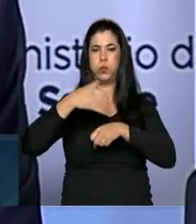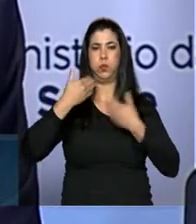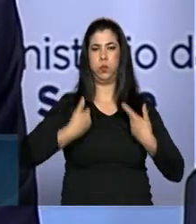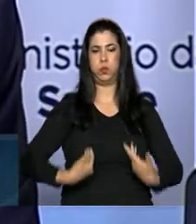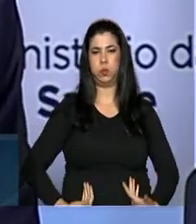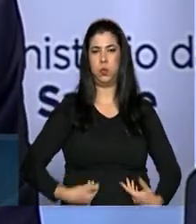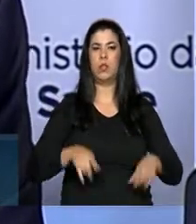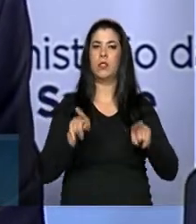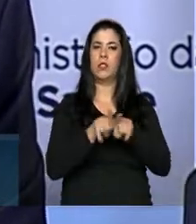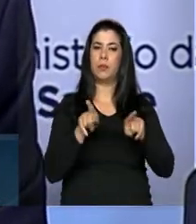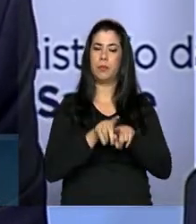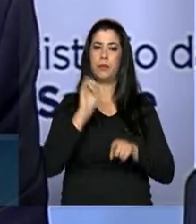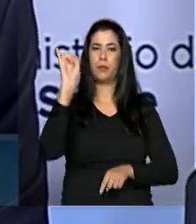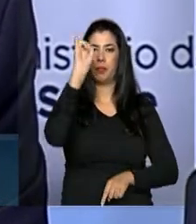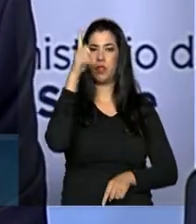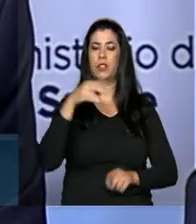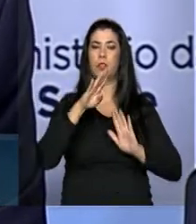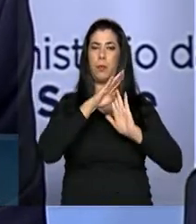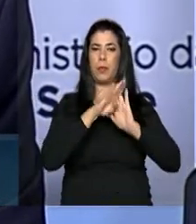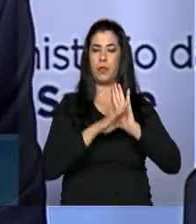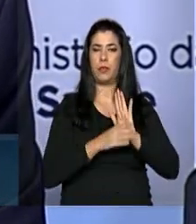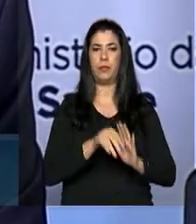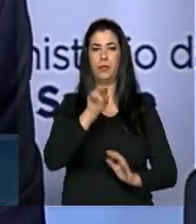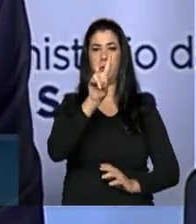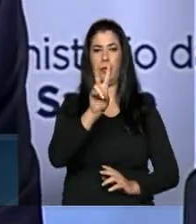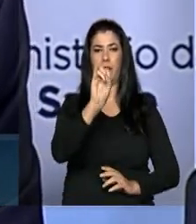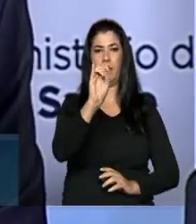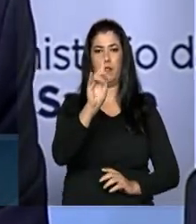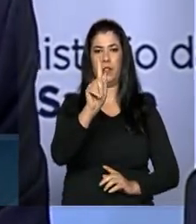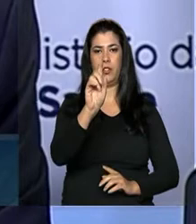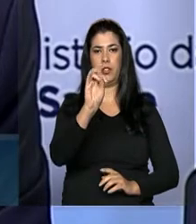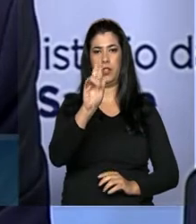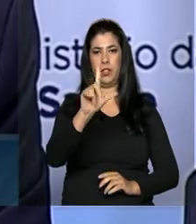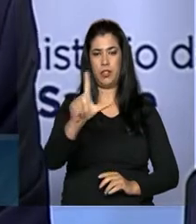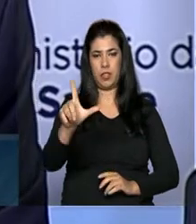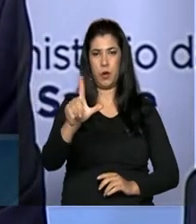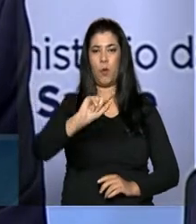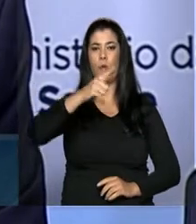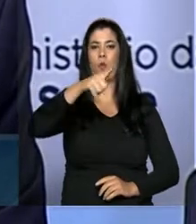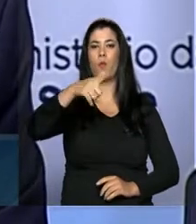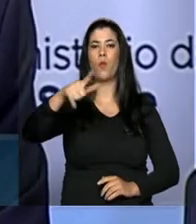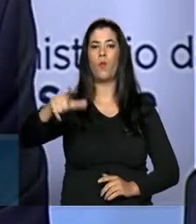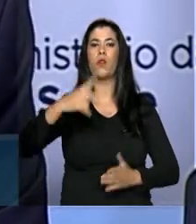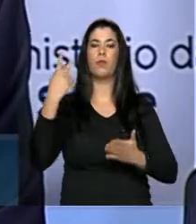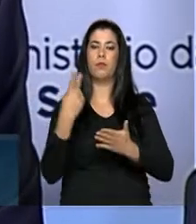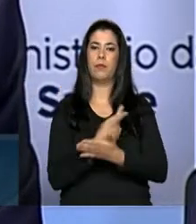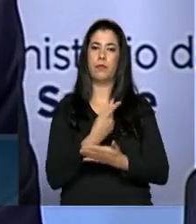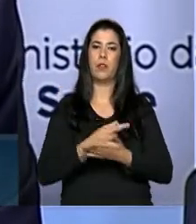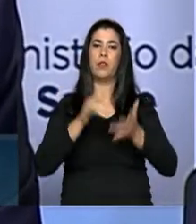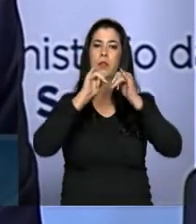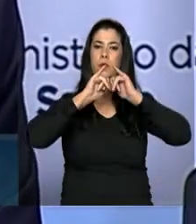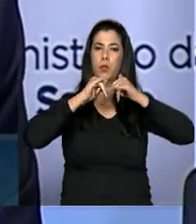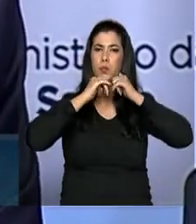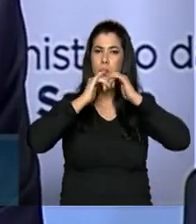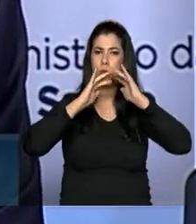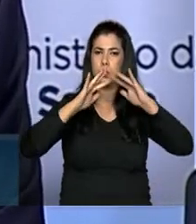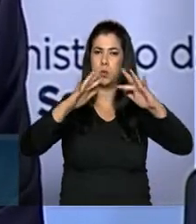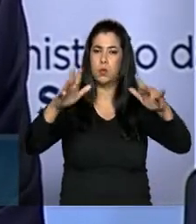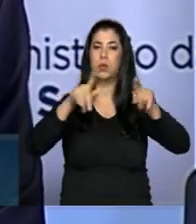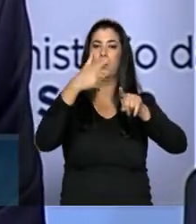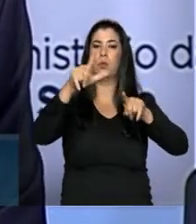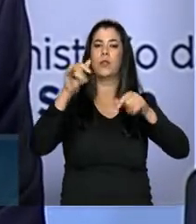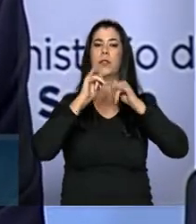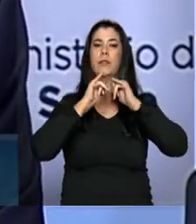importante do Vigitel. Em outras oportunidades nós faremos a divulgação dos demais elementos, dos demais informações que